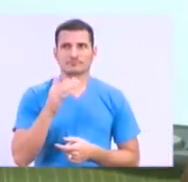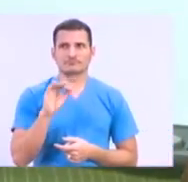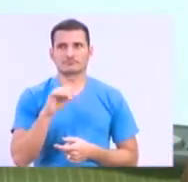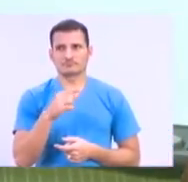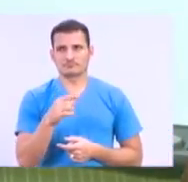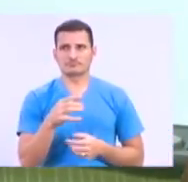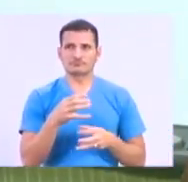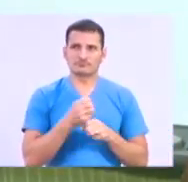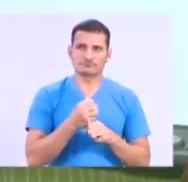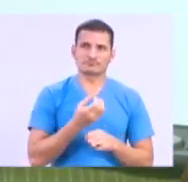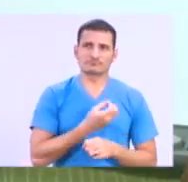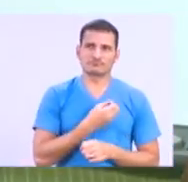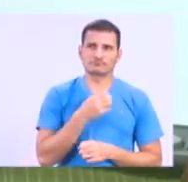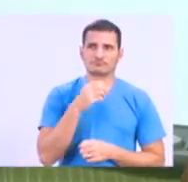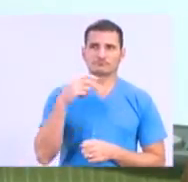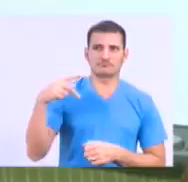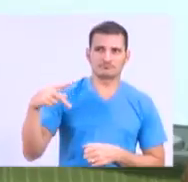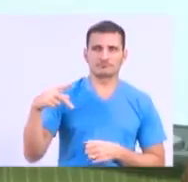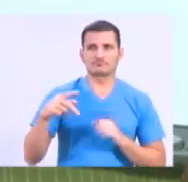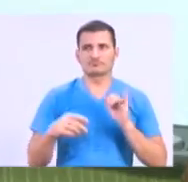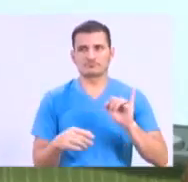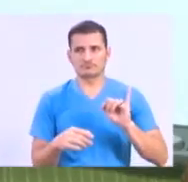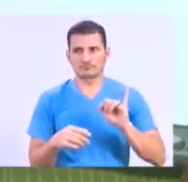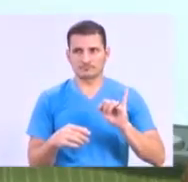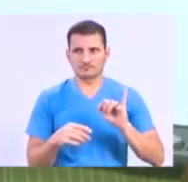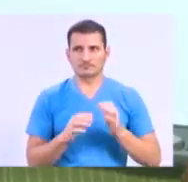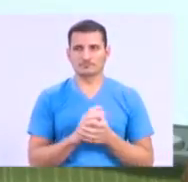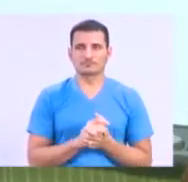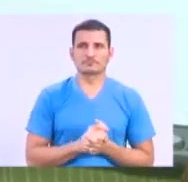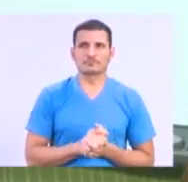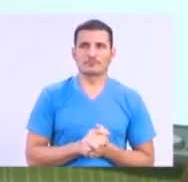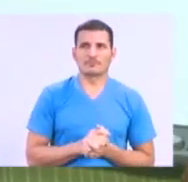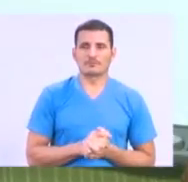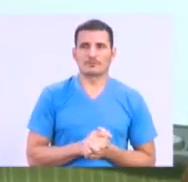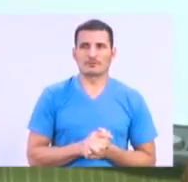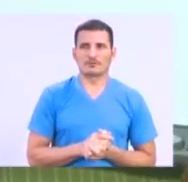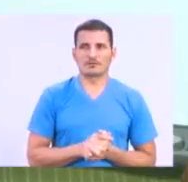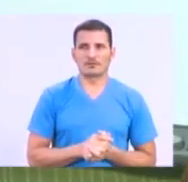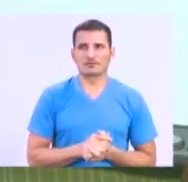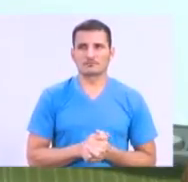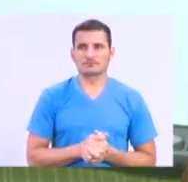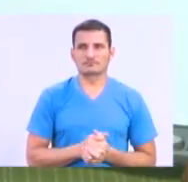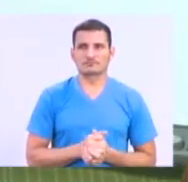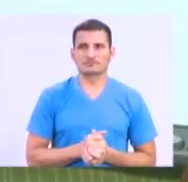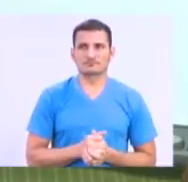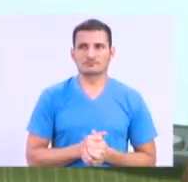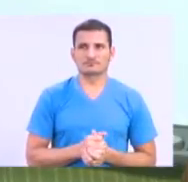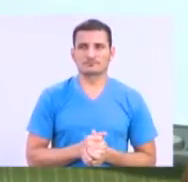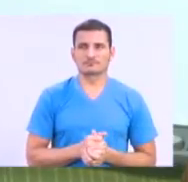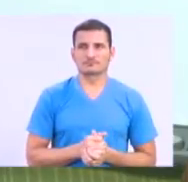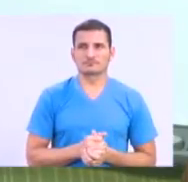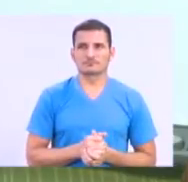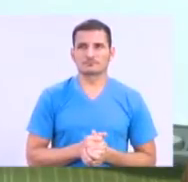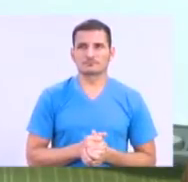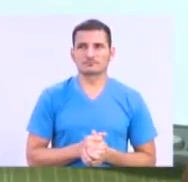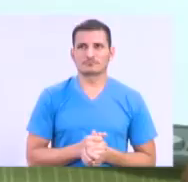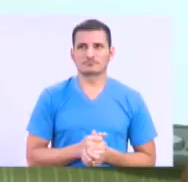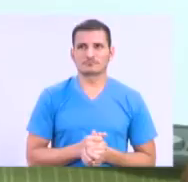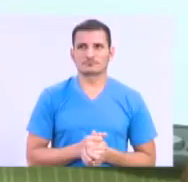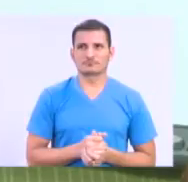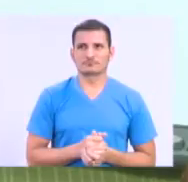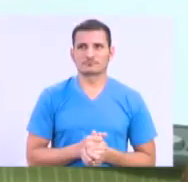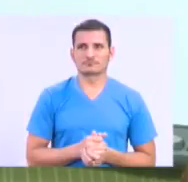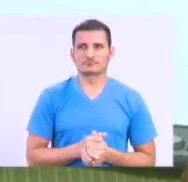calcular se o número é par ou ímpar. Caso o número seja, caso o que foi requisitado, né,